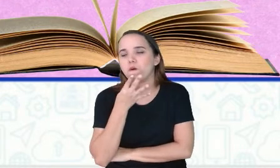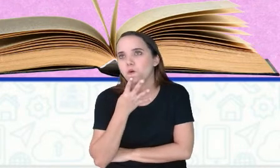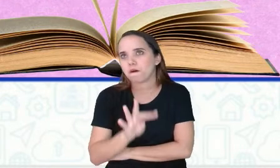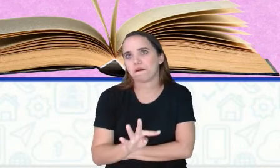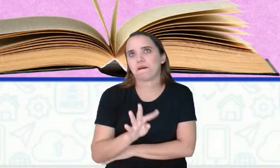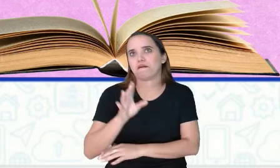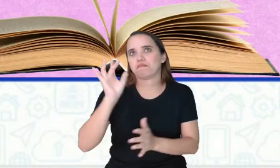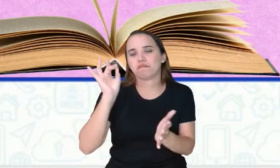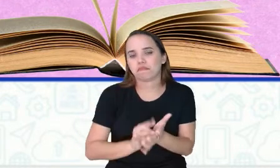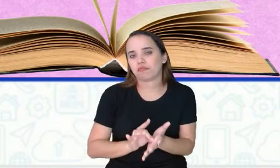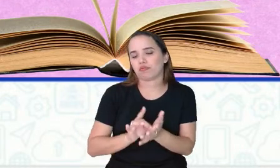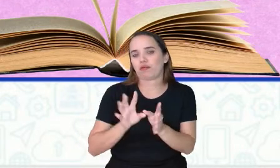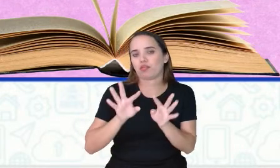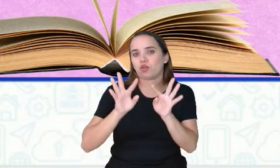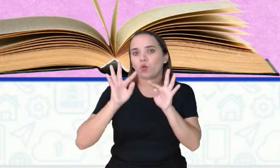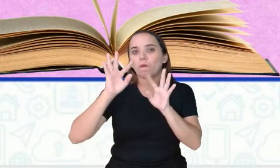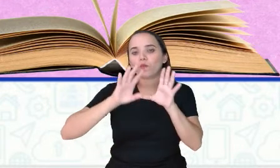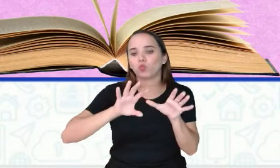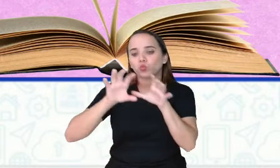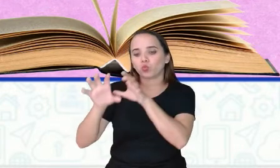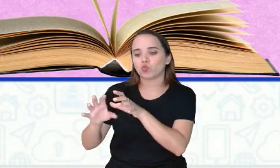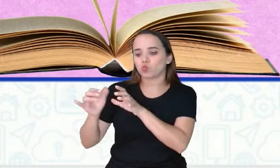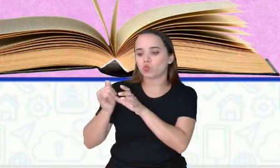literário diferente do conto,